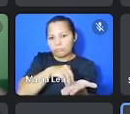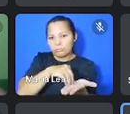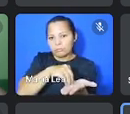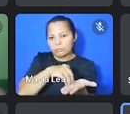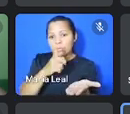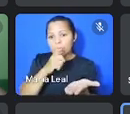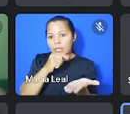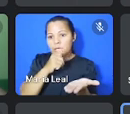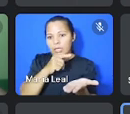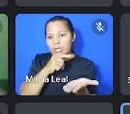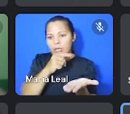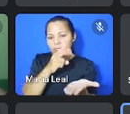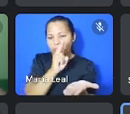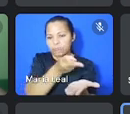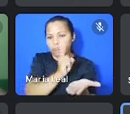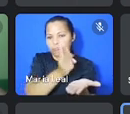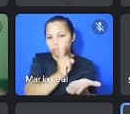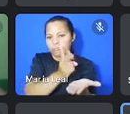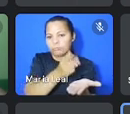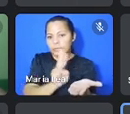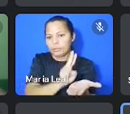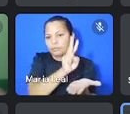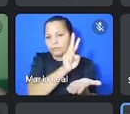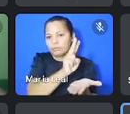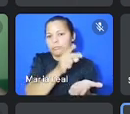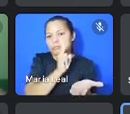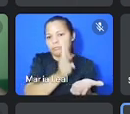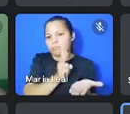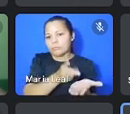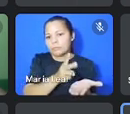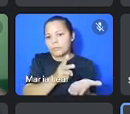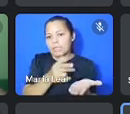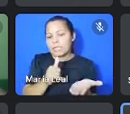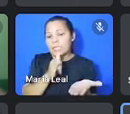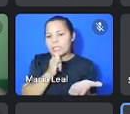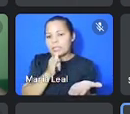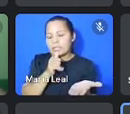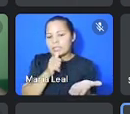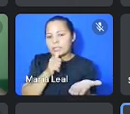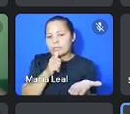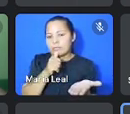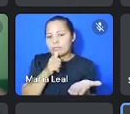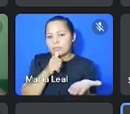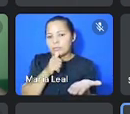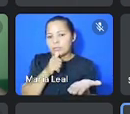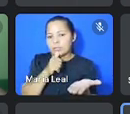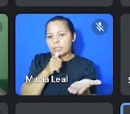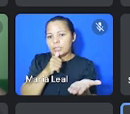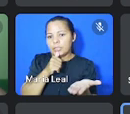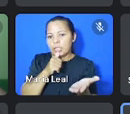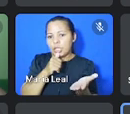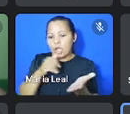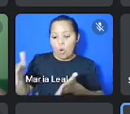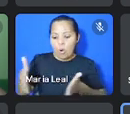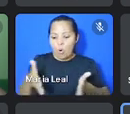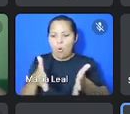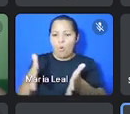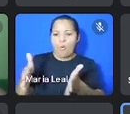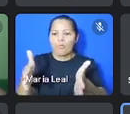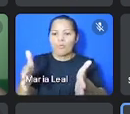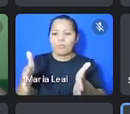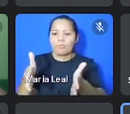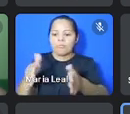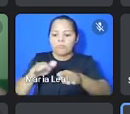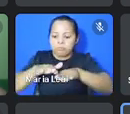líquido permanente. Então, por exemplo, se você está trabalhando com um rio, o rio basicamente ele permanece o mesmo